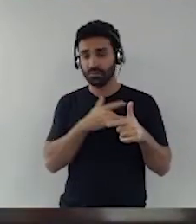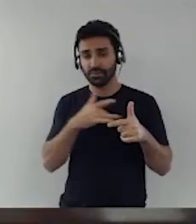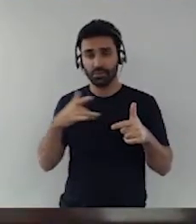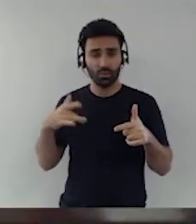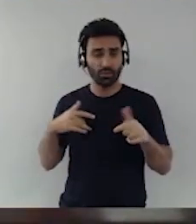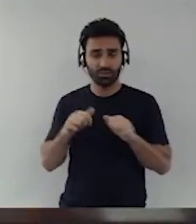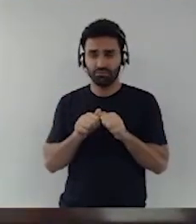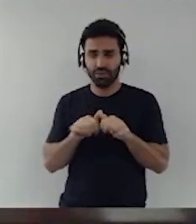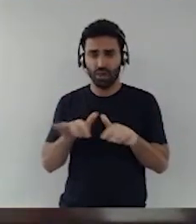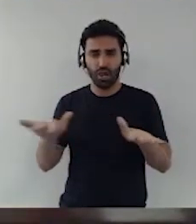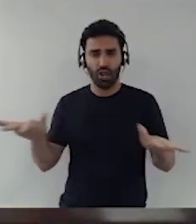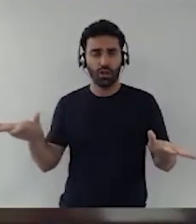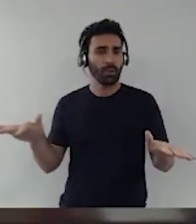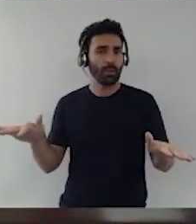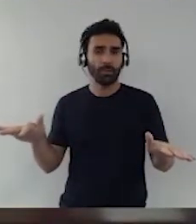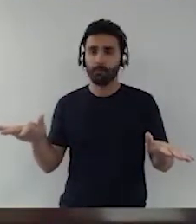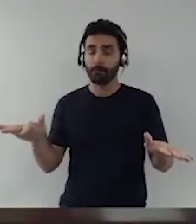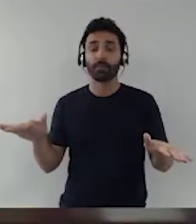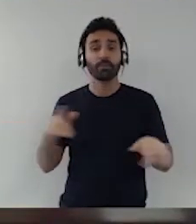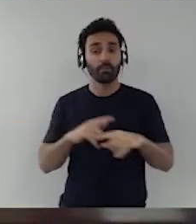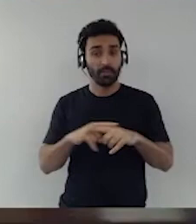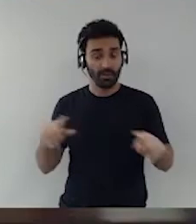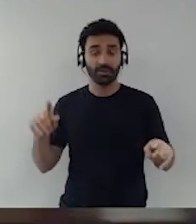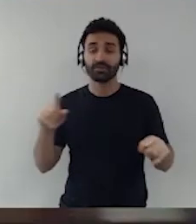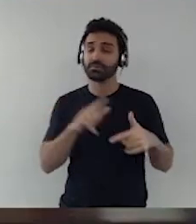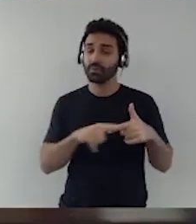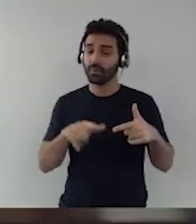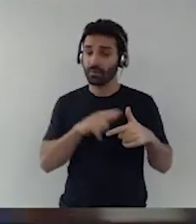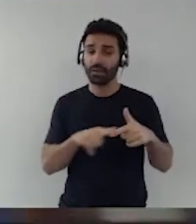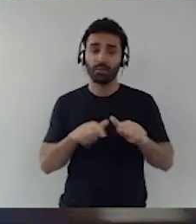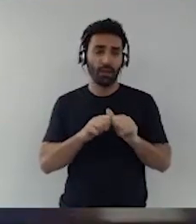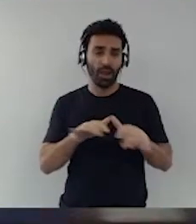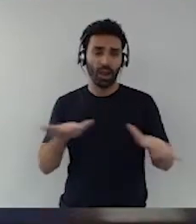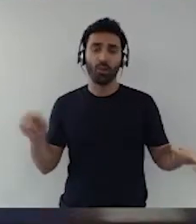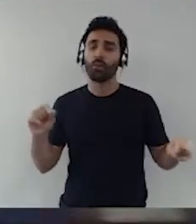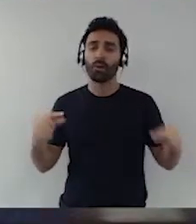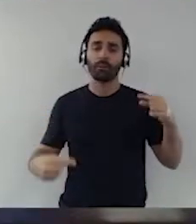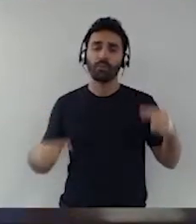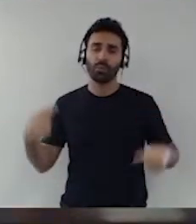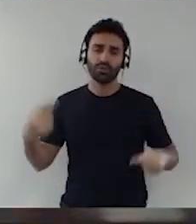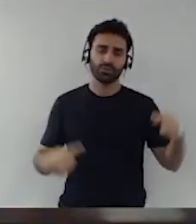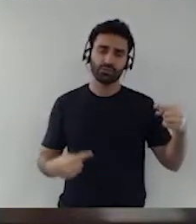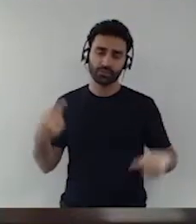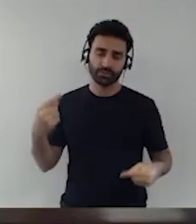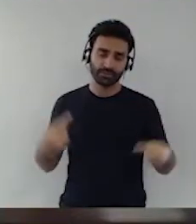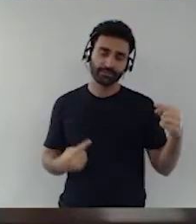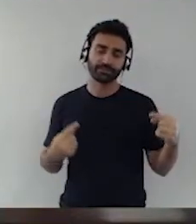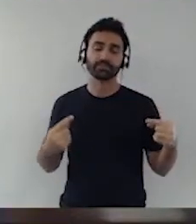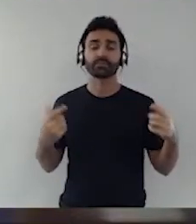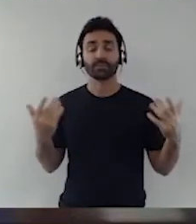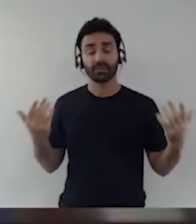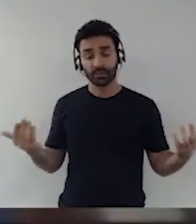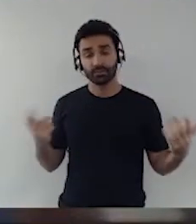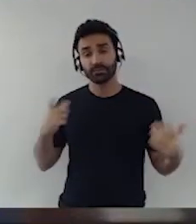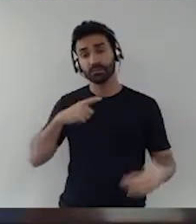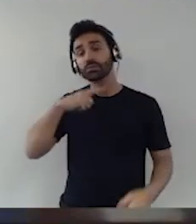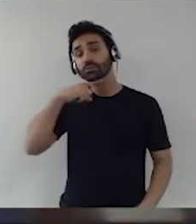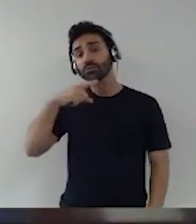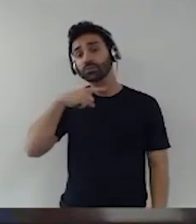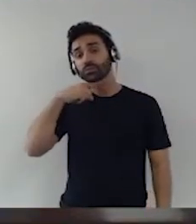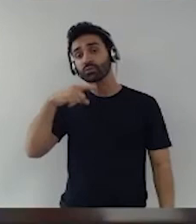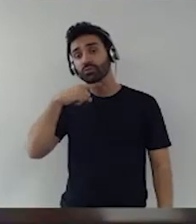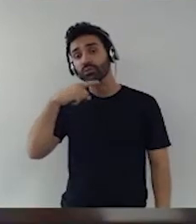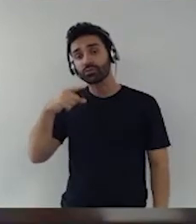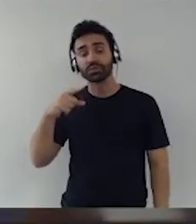saúde, nós vivemos uma pandemia política também. E aí, naturalmente, vem a pergunta, o que